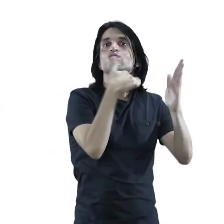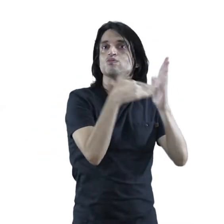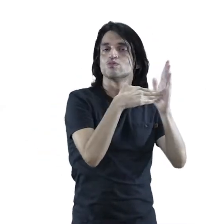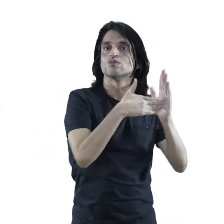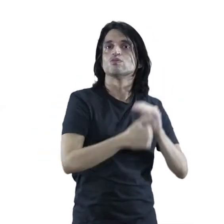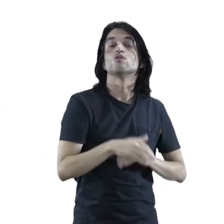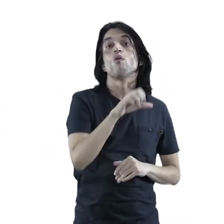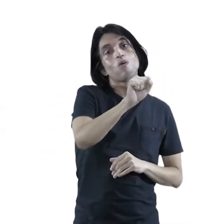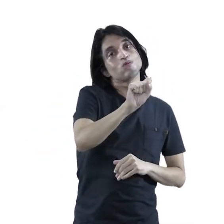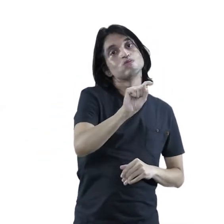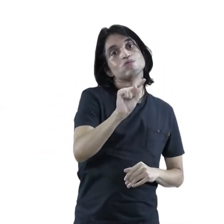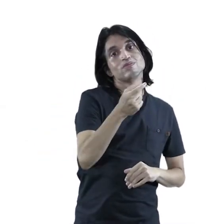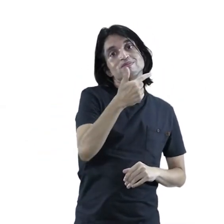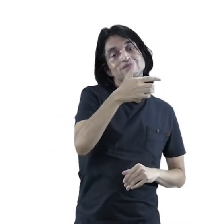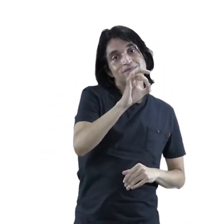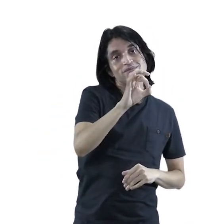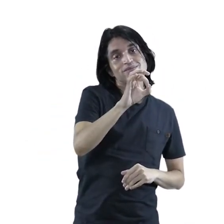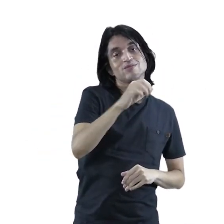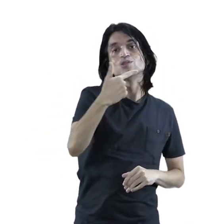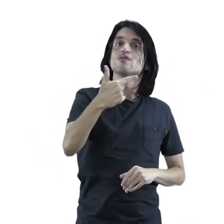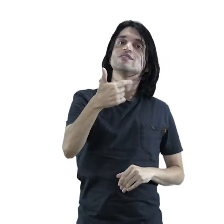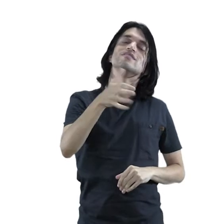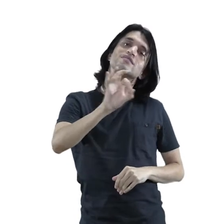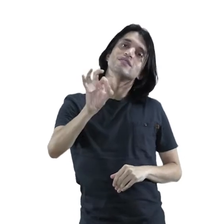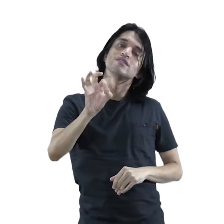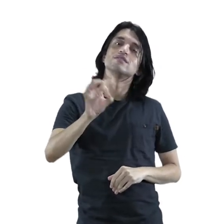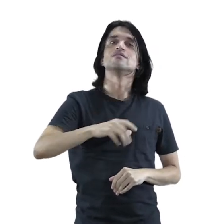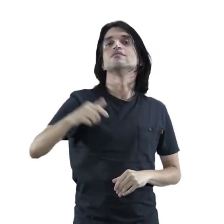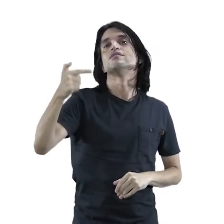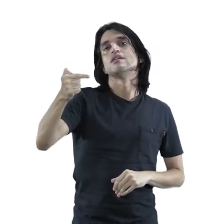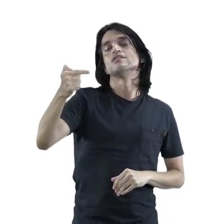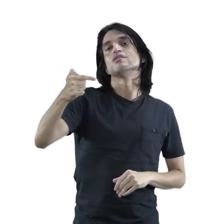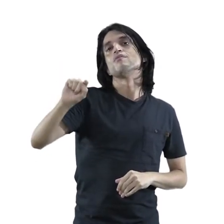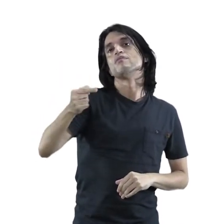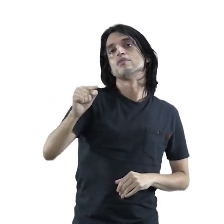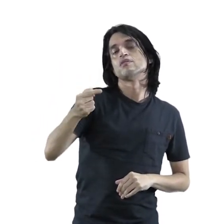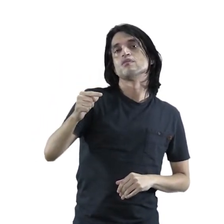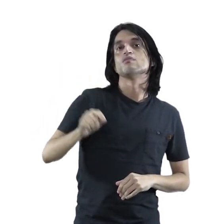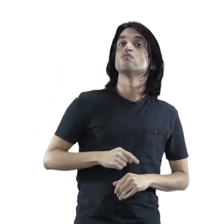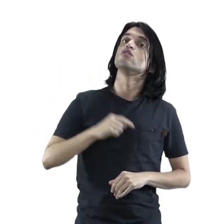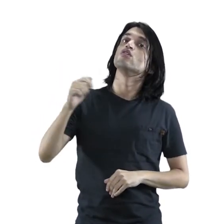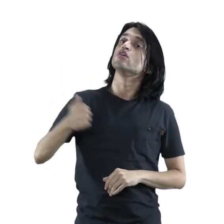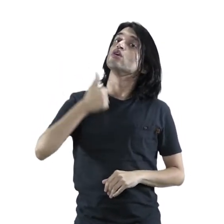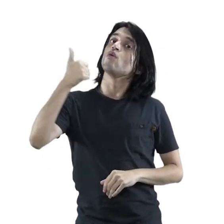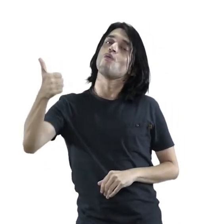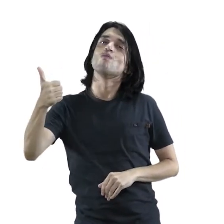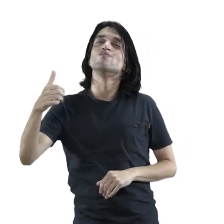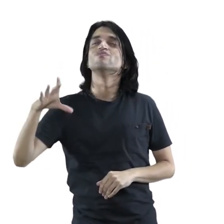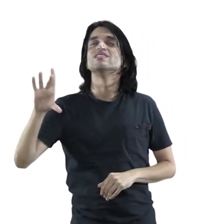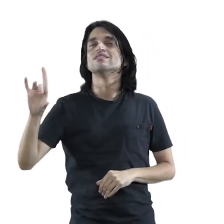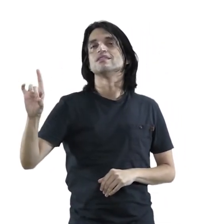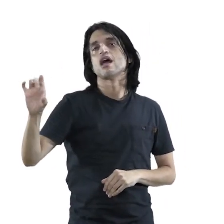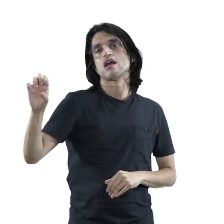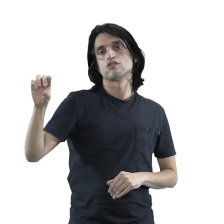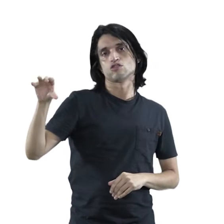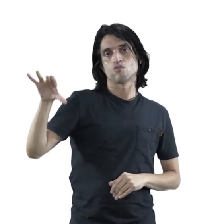7,8241. 7 é a parte inteira, 8 décimos, 2 centésimos, 7 milésimos